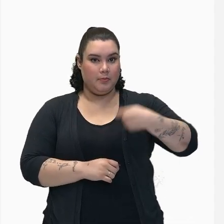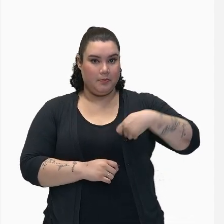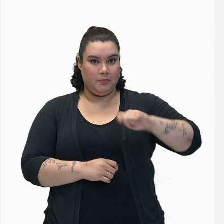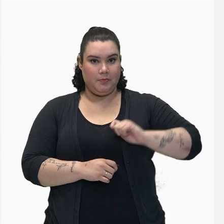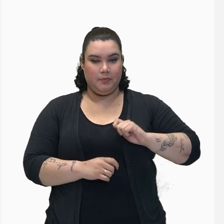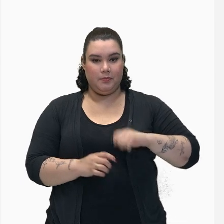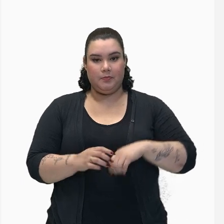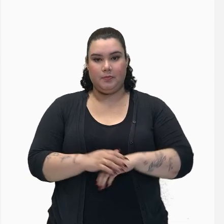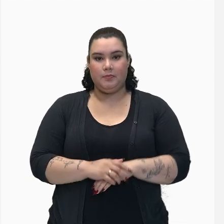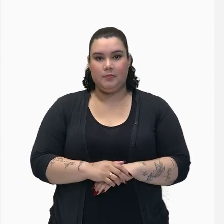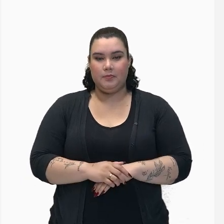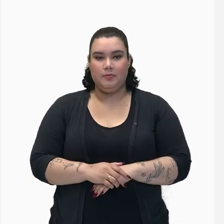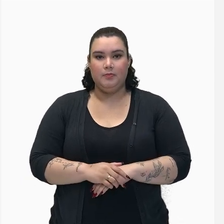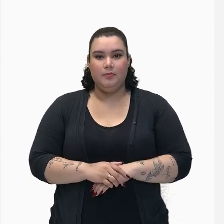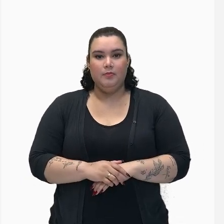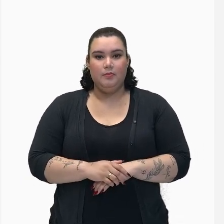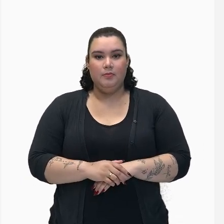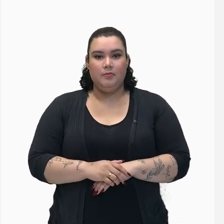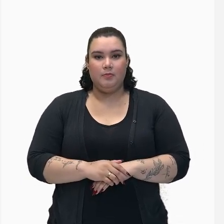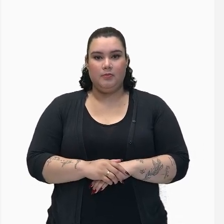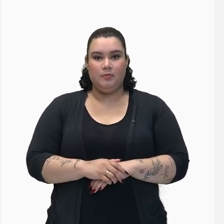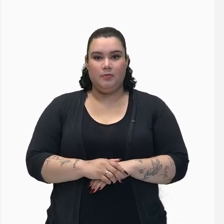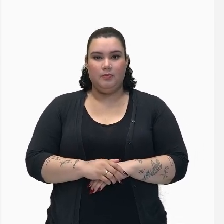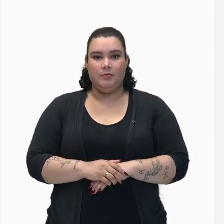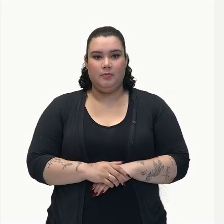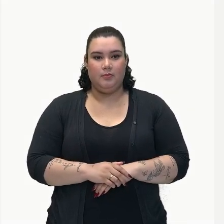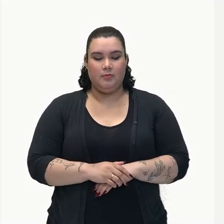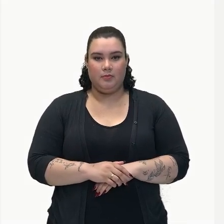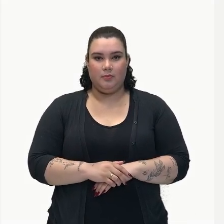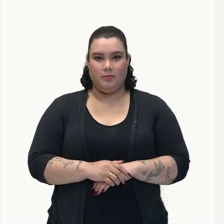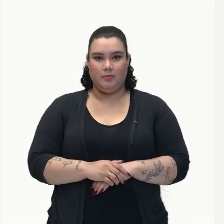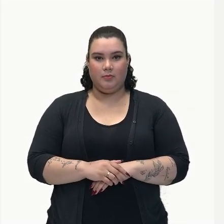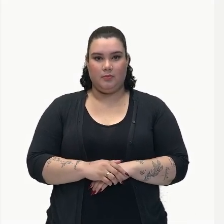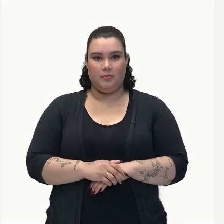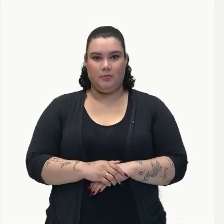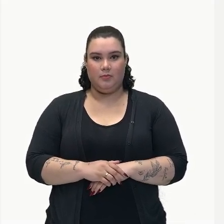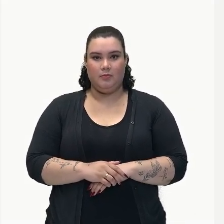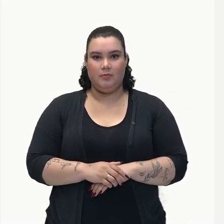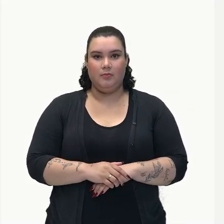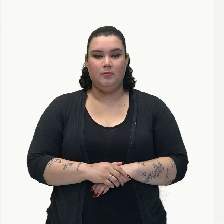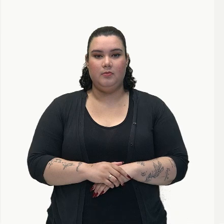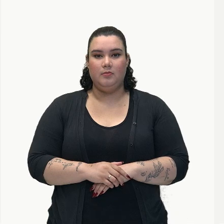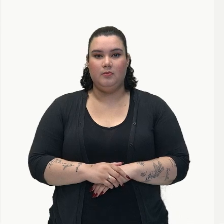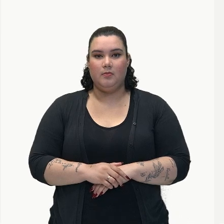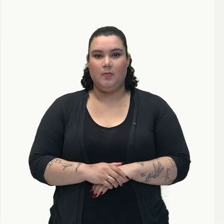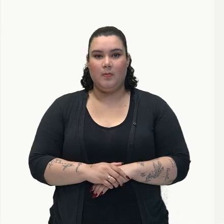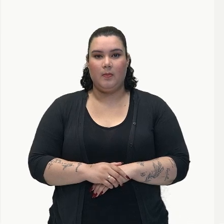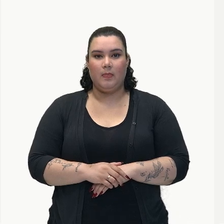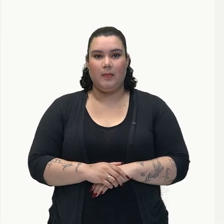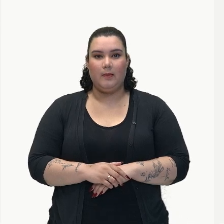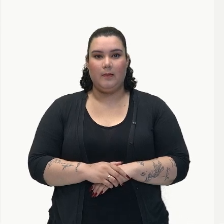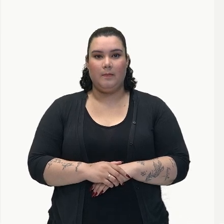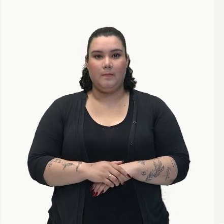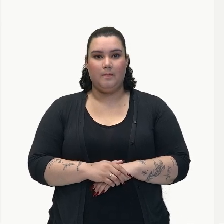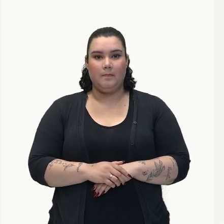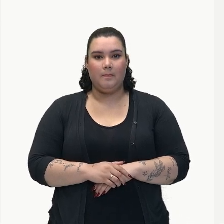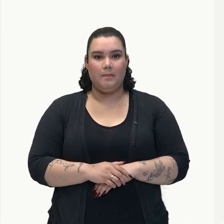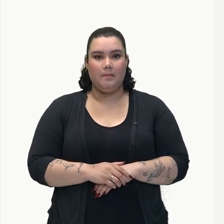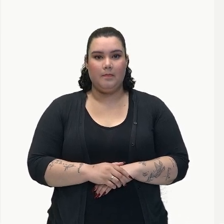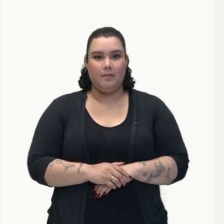siempre regalaba a sus hermosos nietos golosinas e